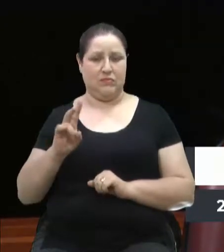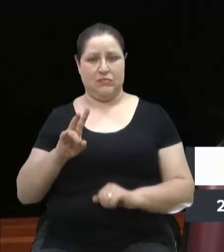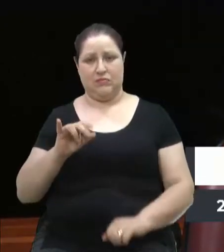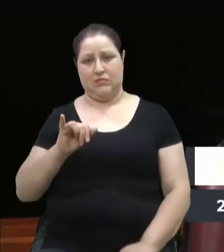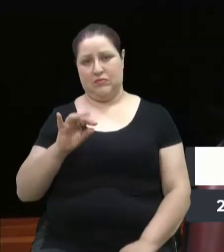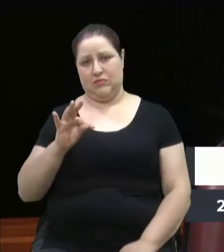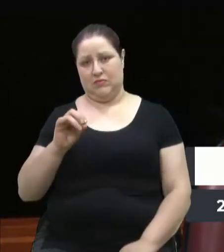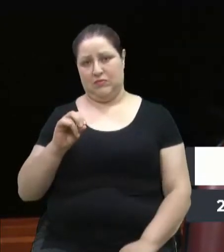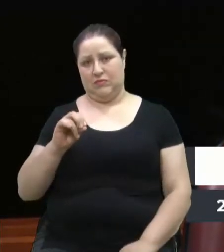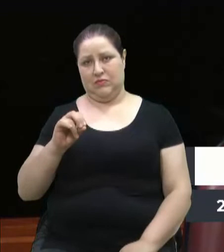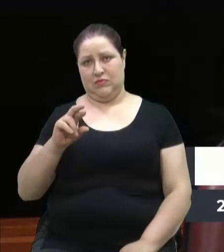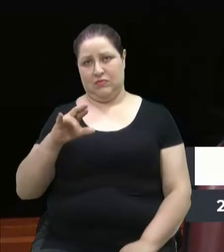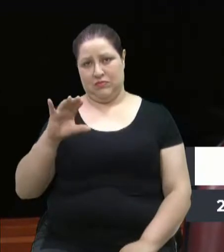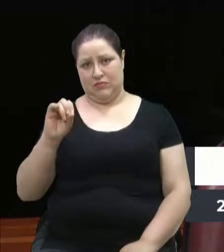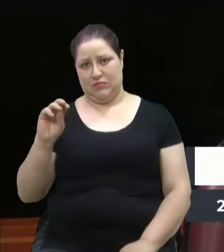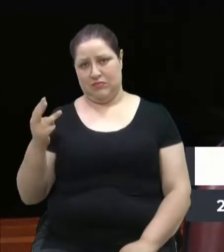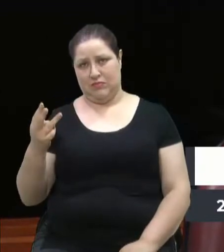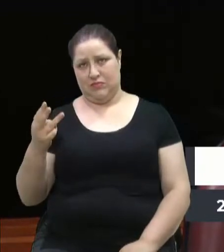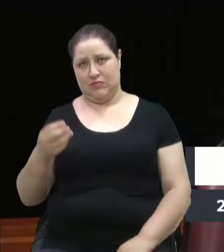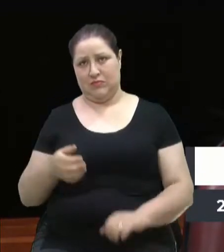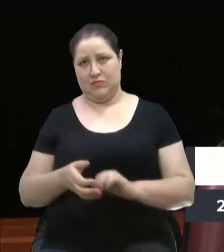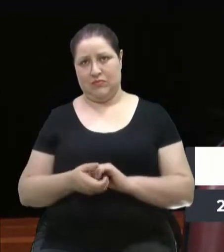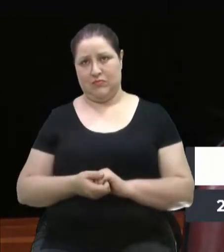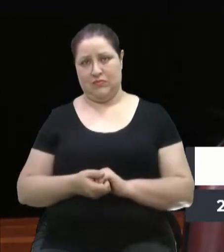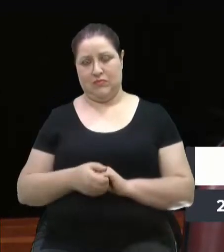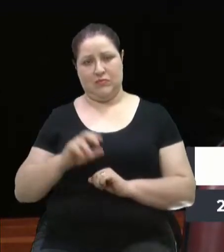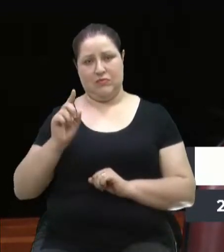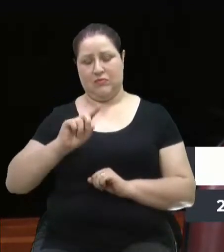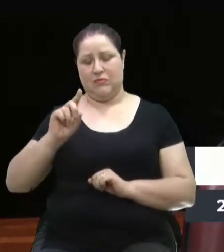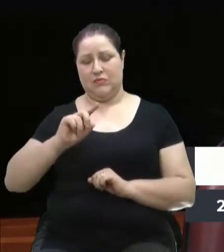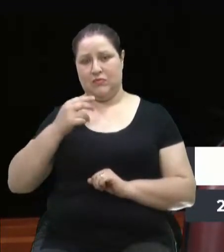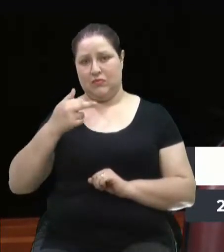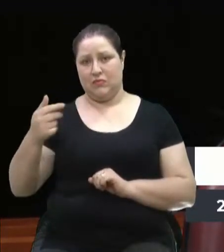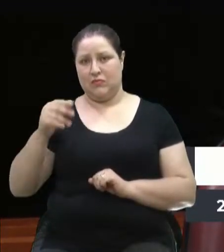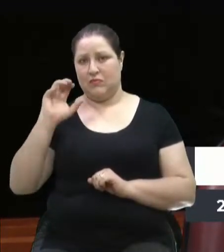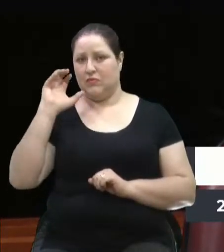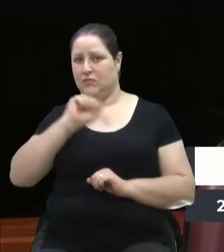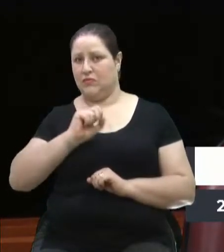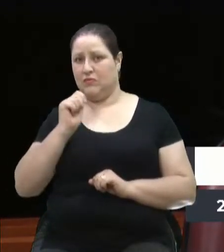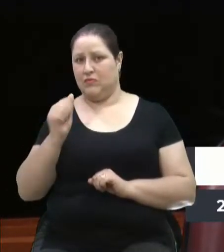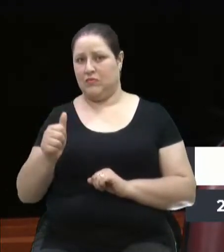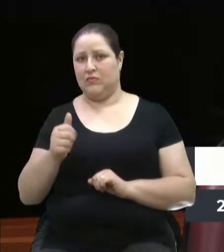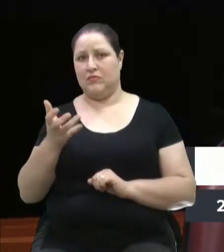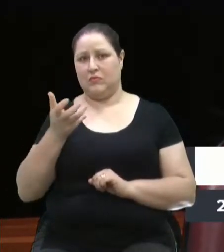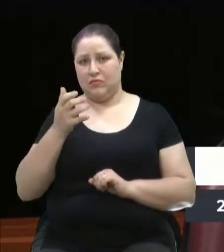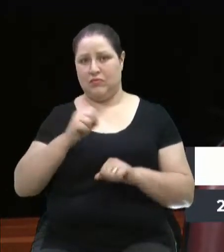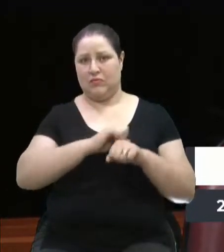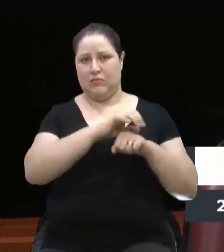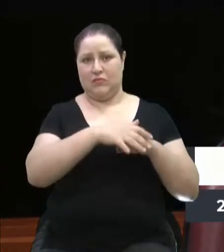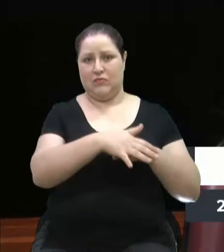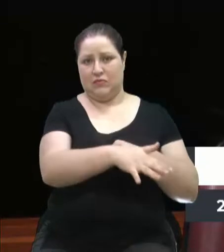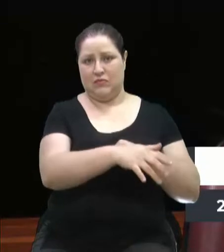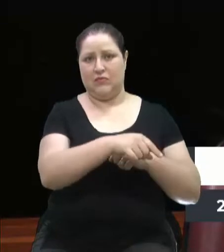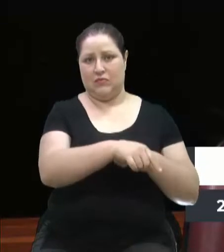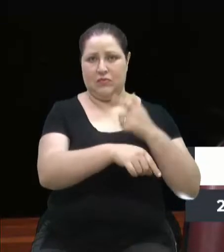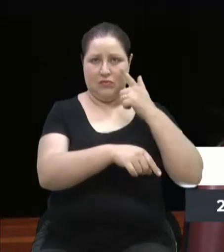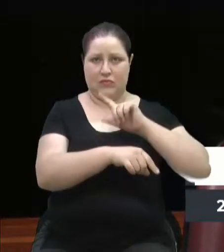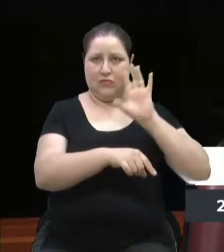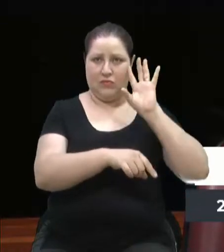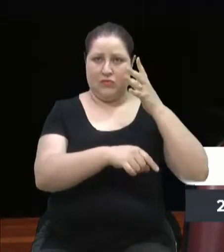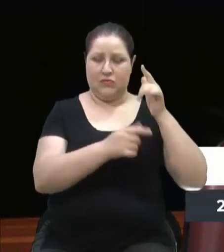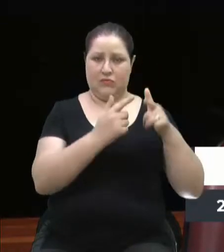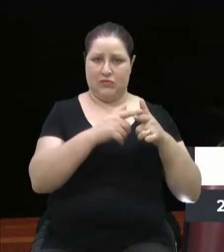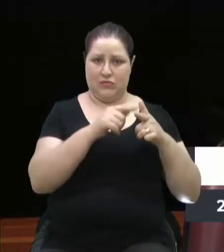não caem do céu. Não foi de uma hora para outra no estralar de dedo. Eu quero que saia a Galópolis, né? Não quero pensar o que